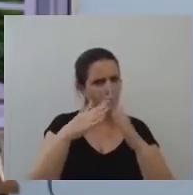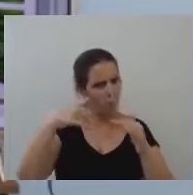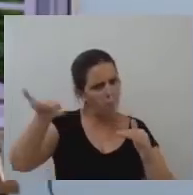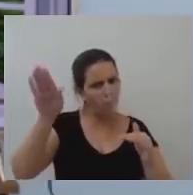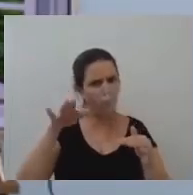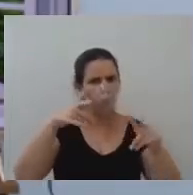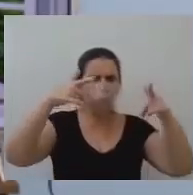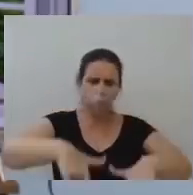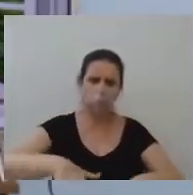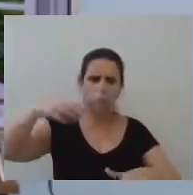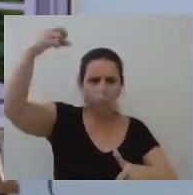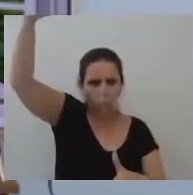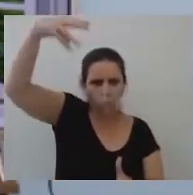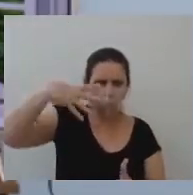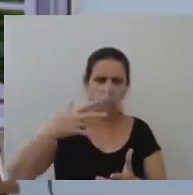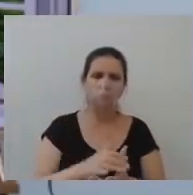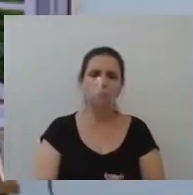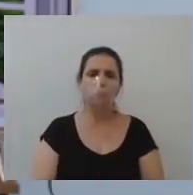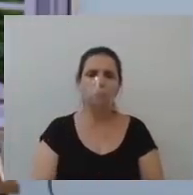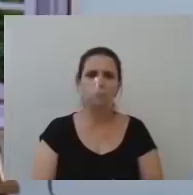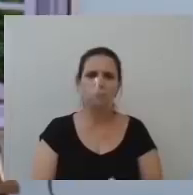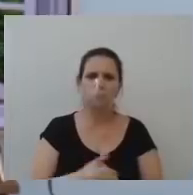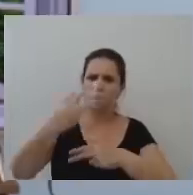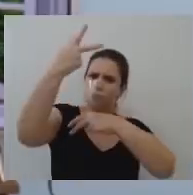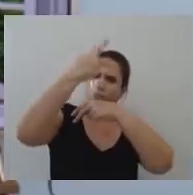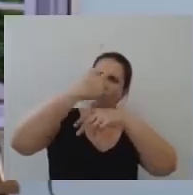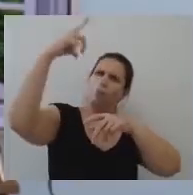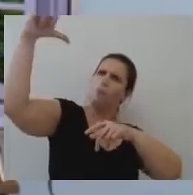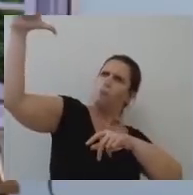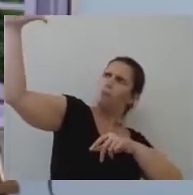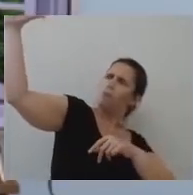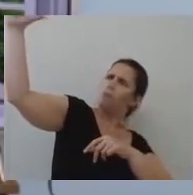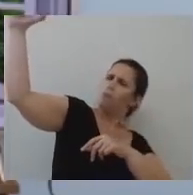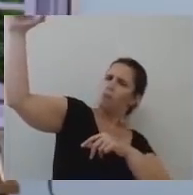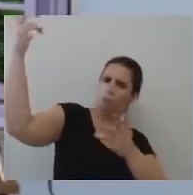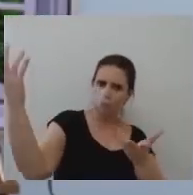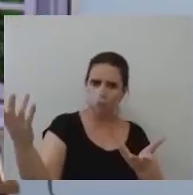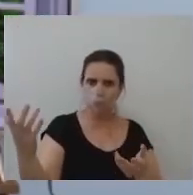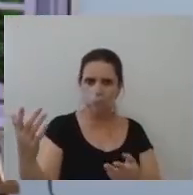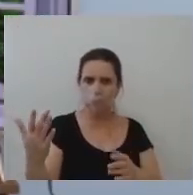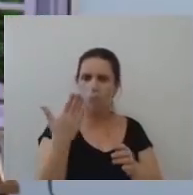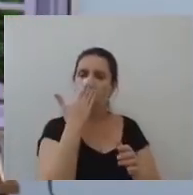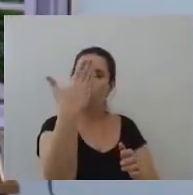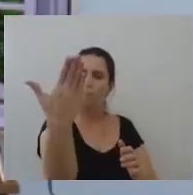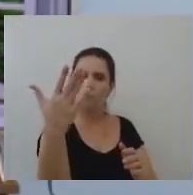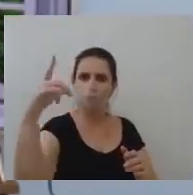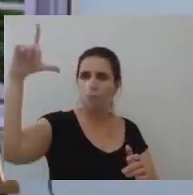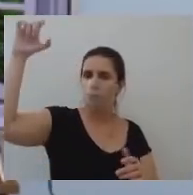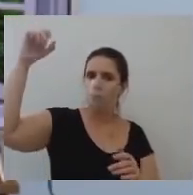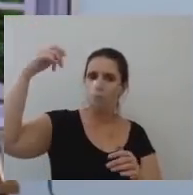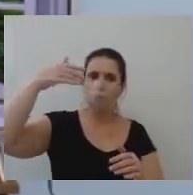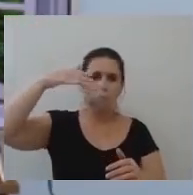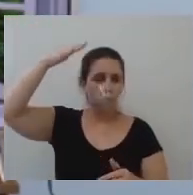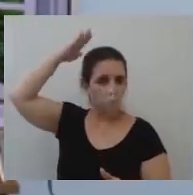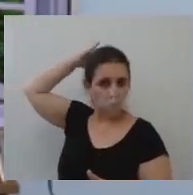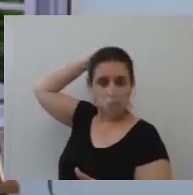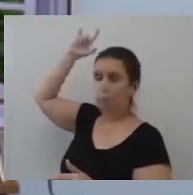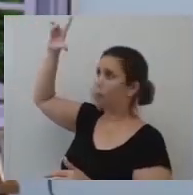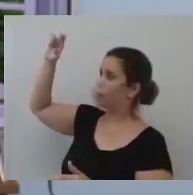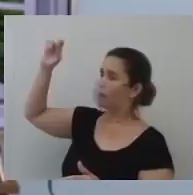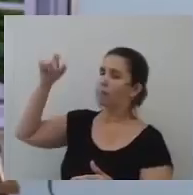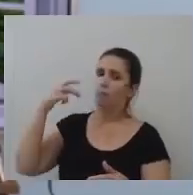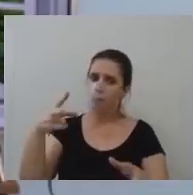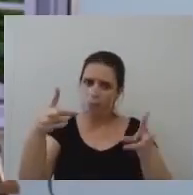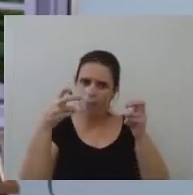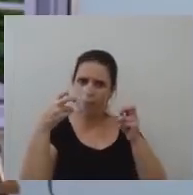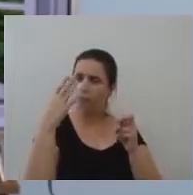Vai para um local onde tem muita luz e tira uma foto sua na frente da luz e contrária à luz. Você vai identificar que